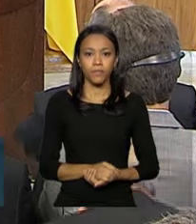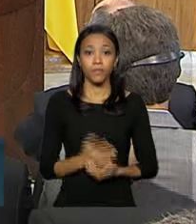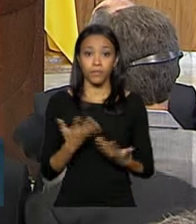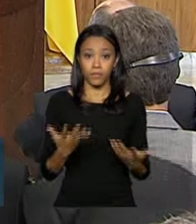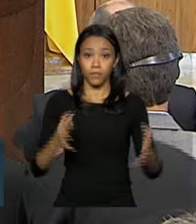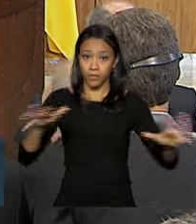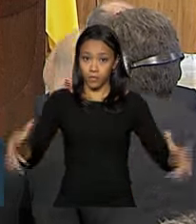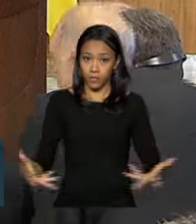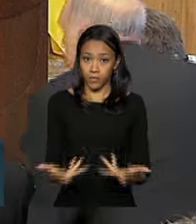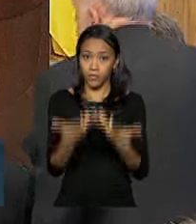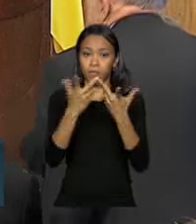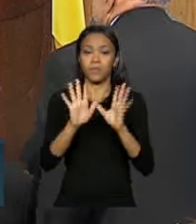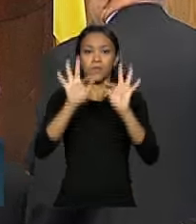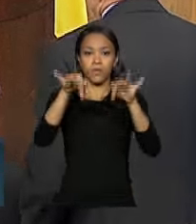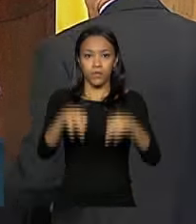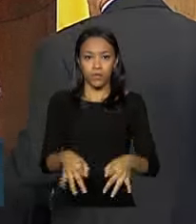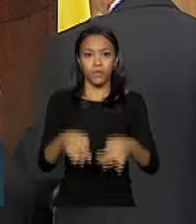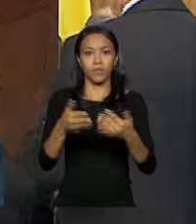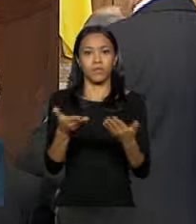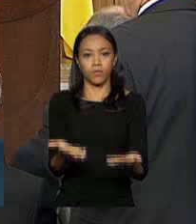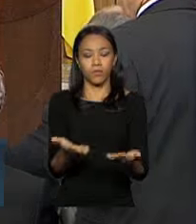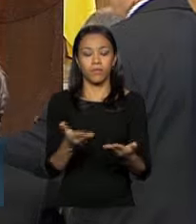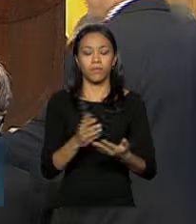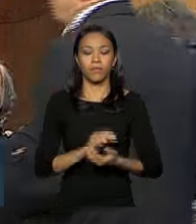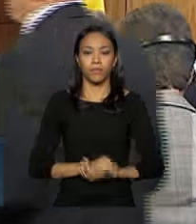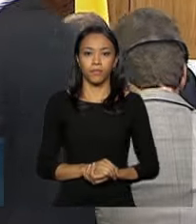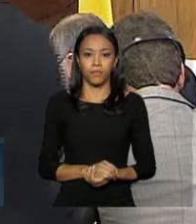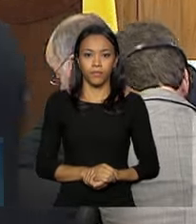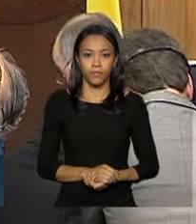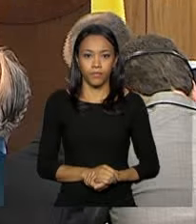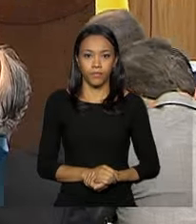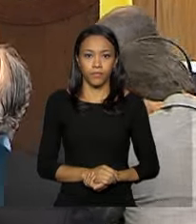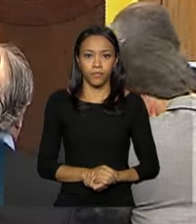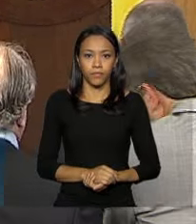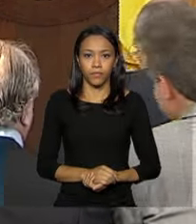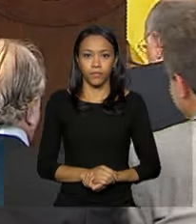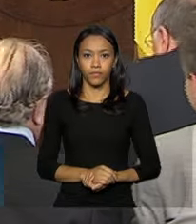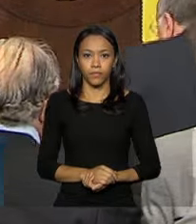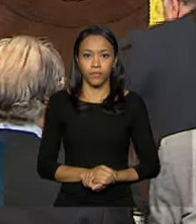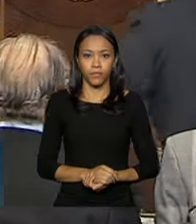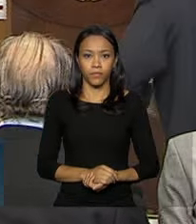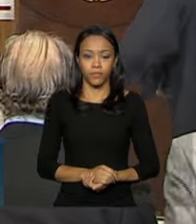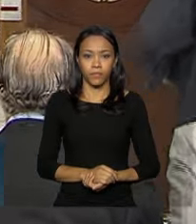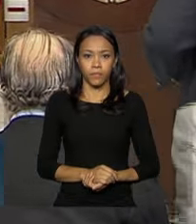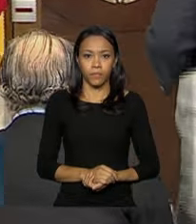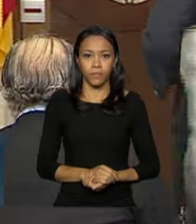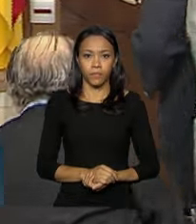Senhoras e senhores, está encerrada esta cerimônia.